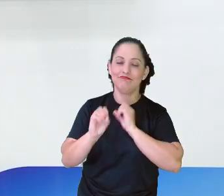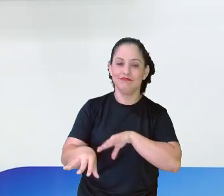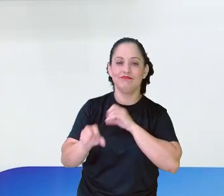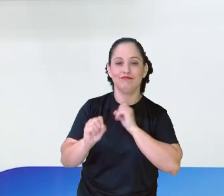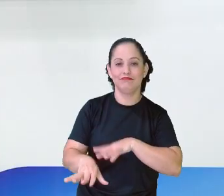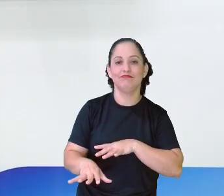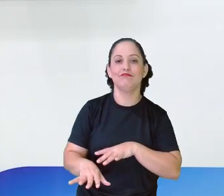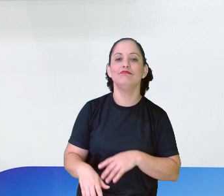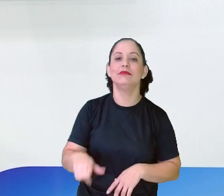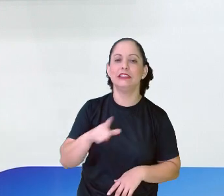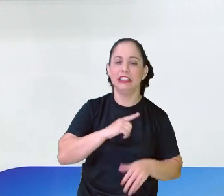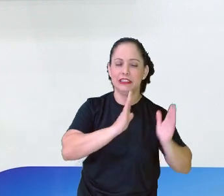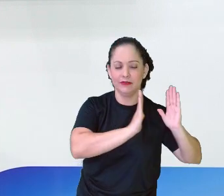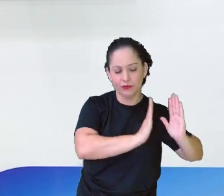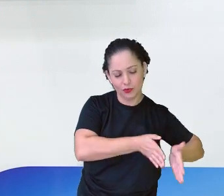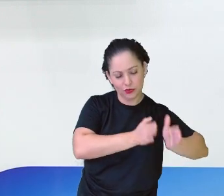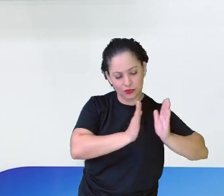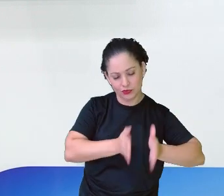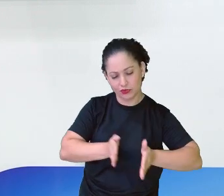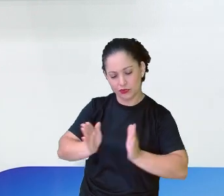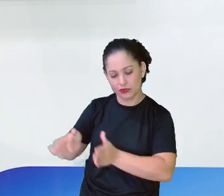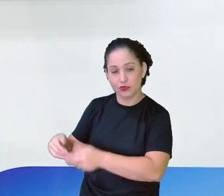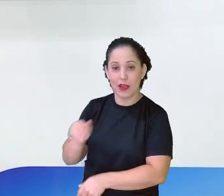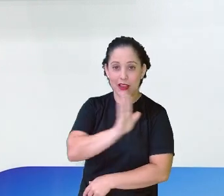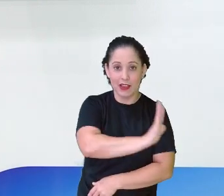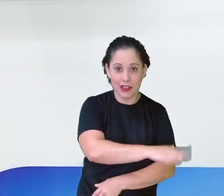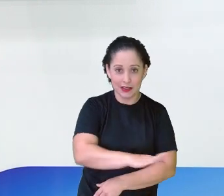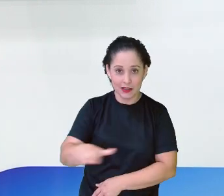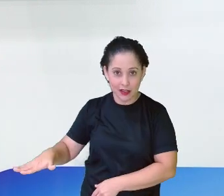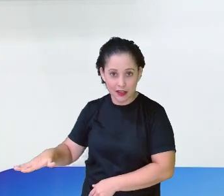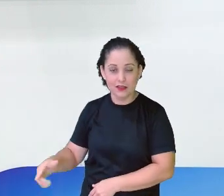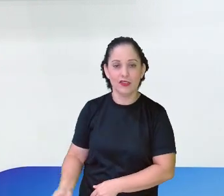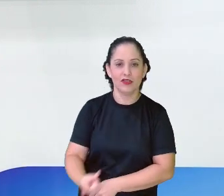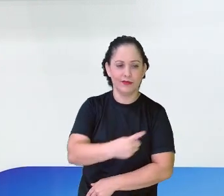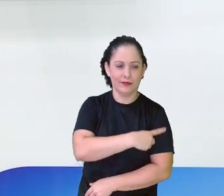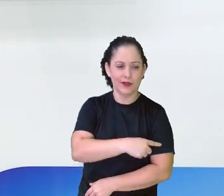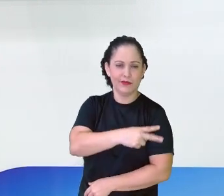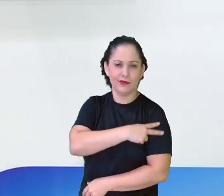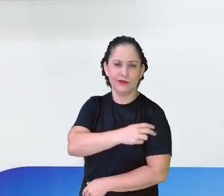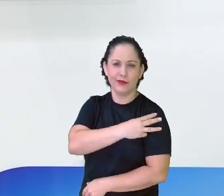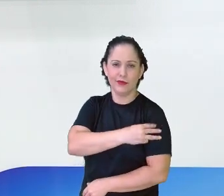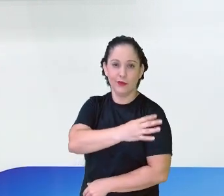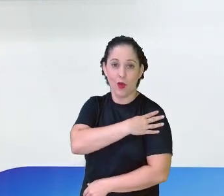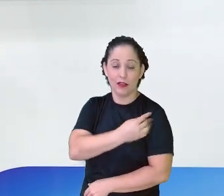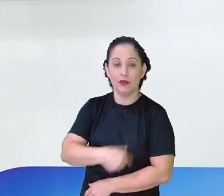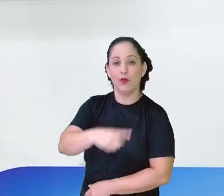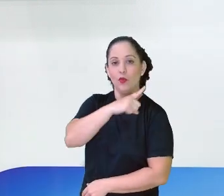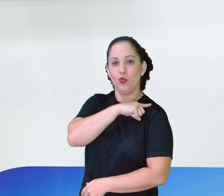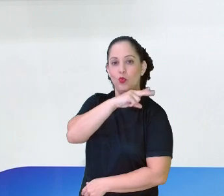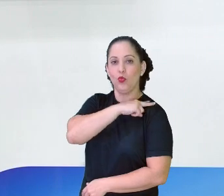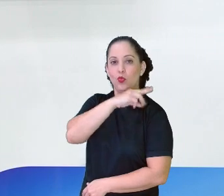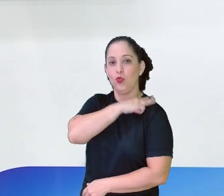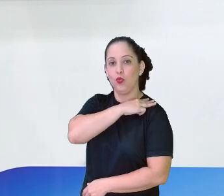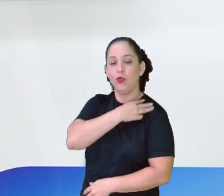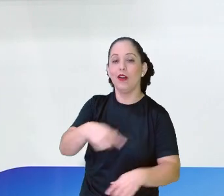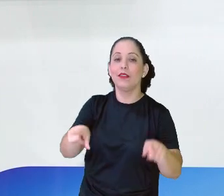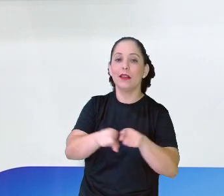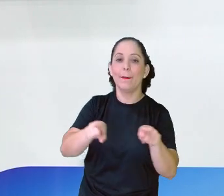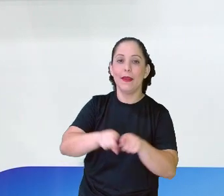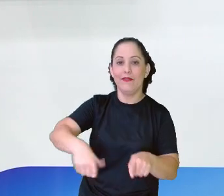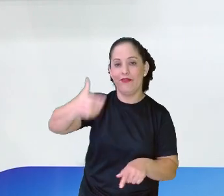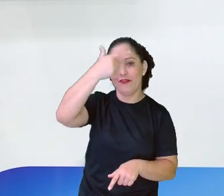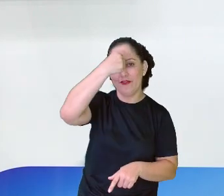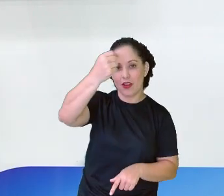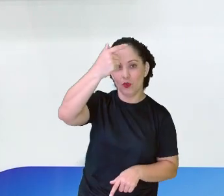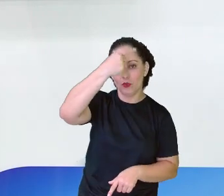as etapas. Educação infantil, ensino fundamental, ensino médio e uma faculdade. É o direito